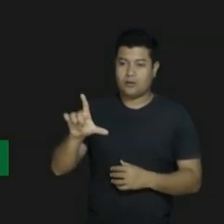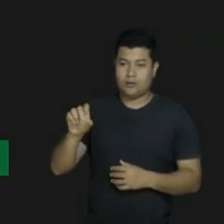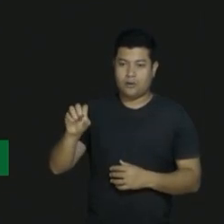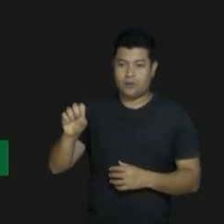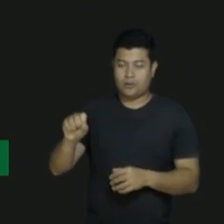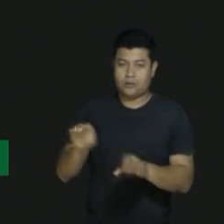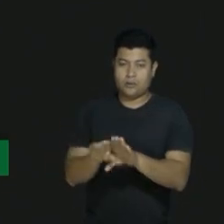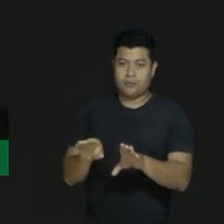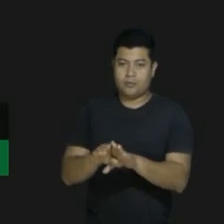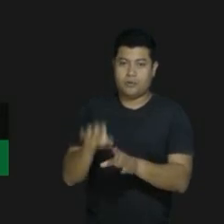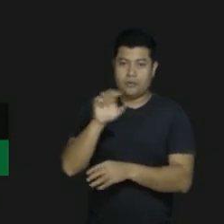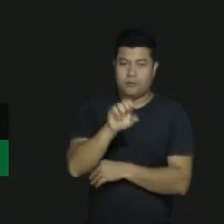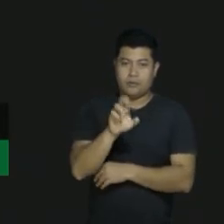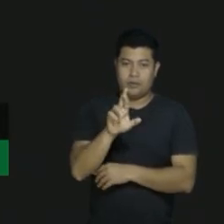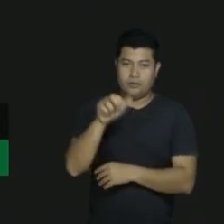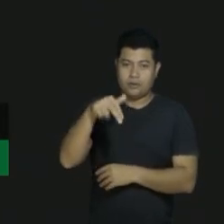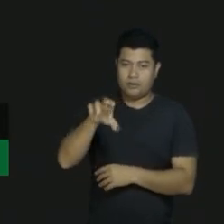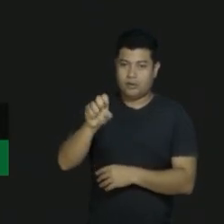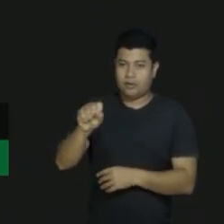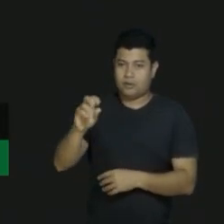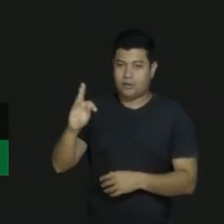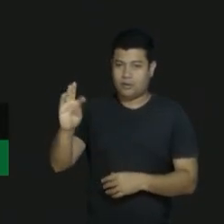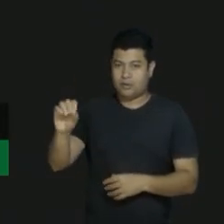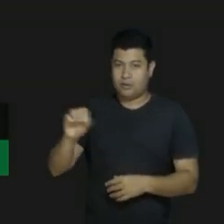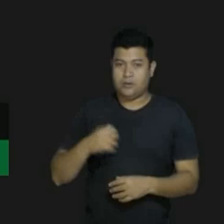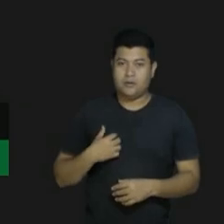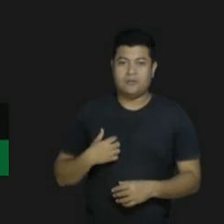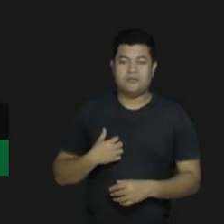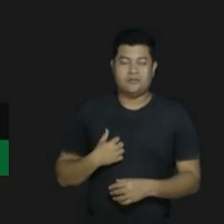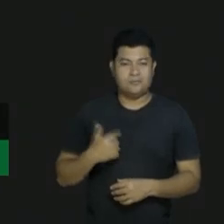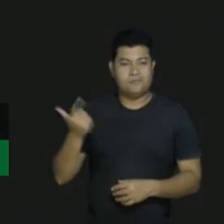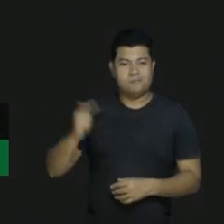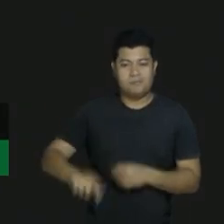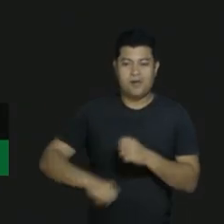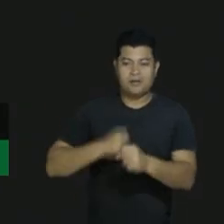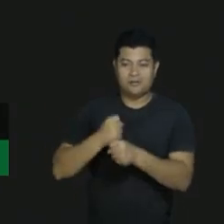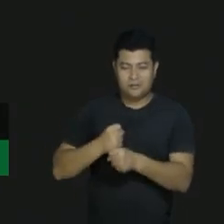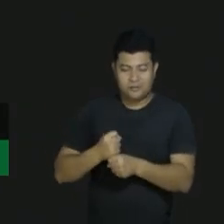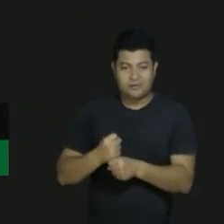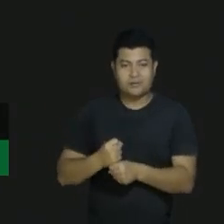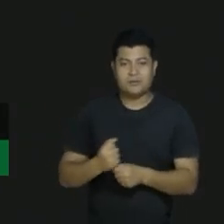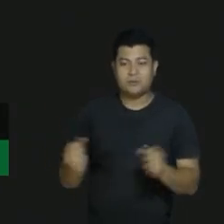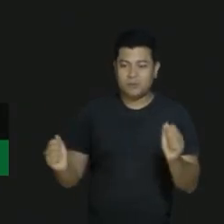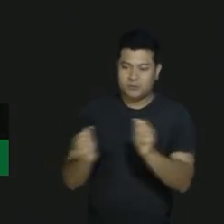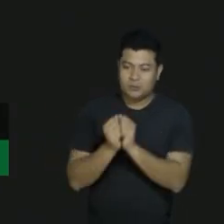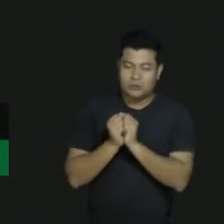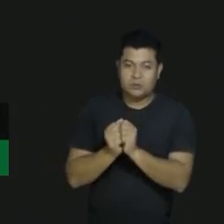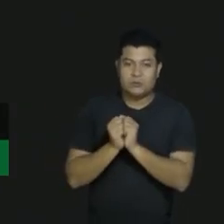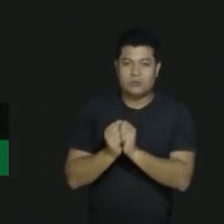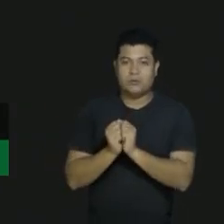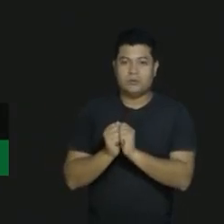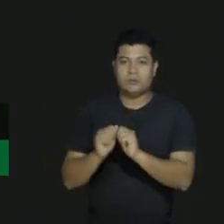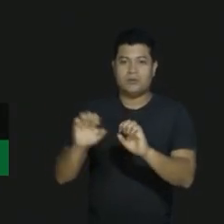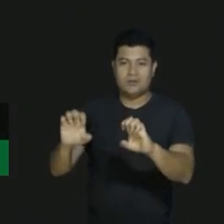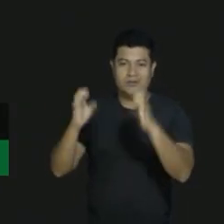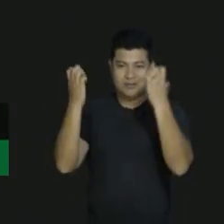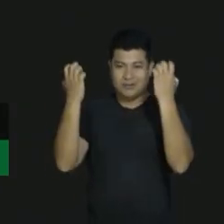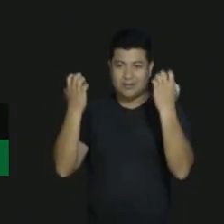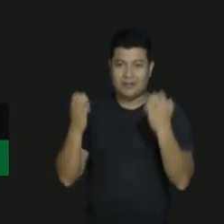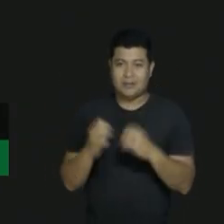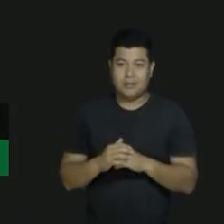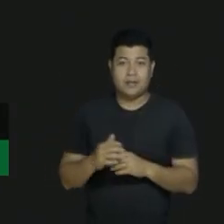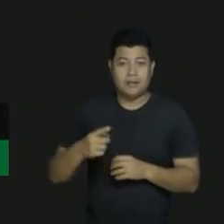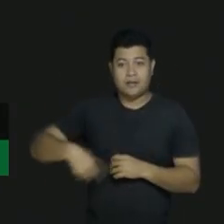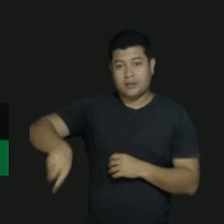apresentação. Realmente, mais um ano, né, estamos aí, Assembleia Legislativa, junto com esse evento, pelo fato de que nós estamos